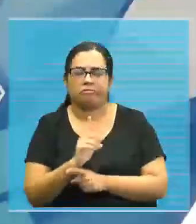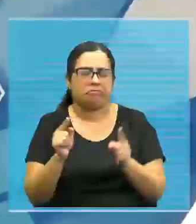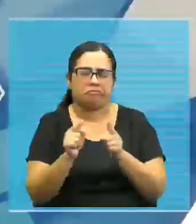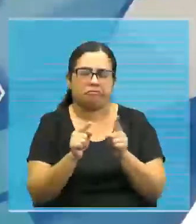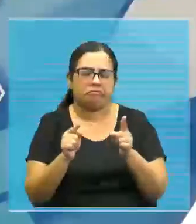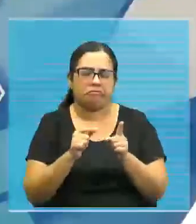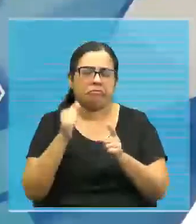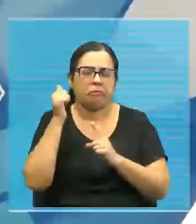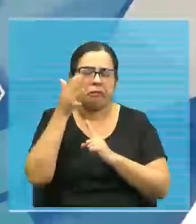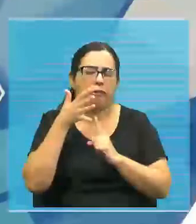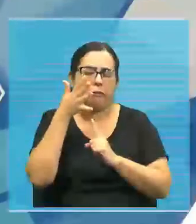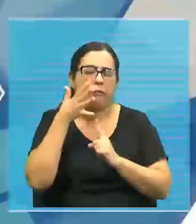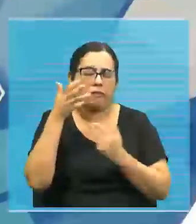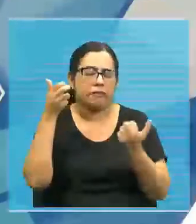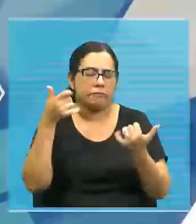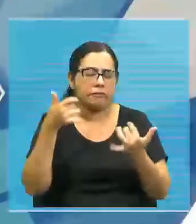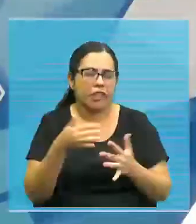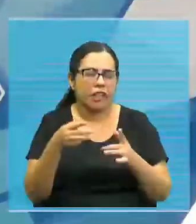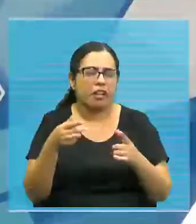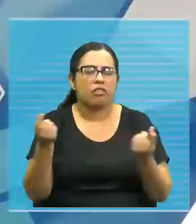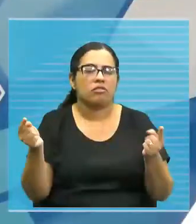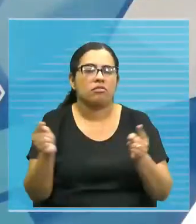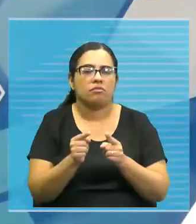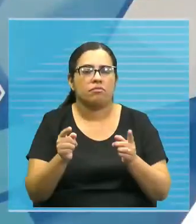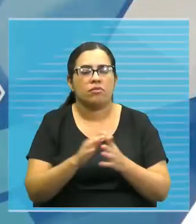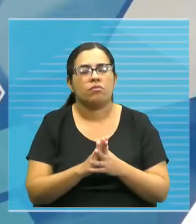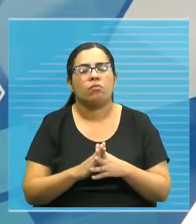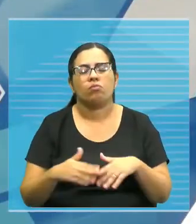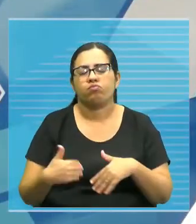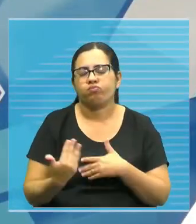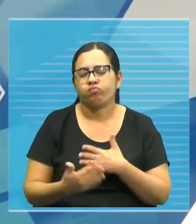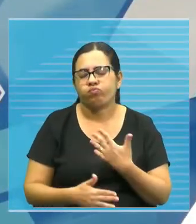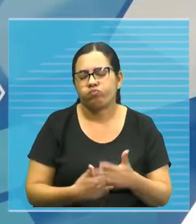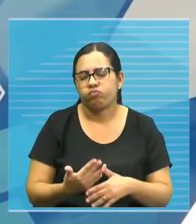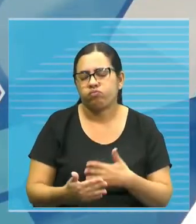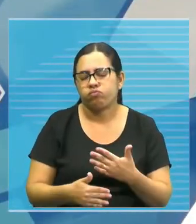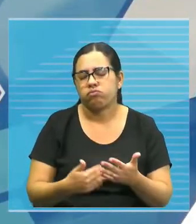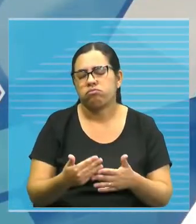numa palestra que ele disse, olha, quando nós vamos ficando velhos,